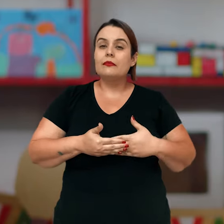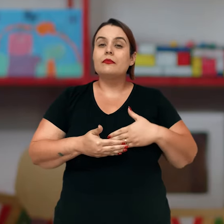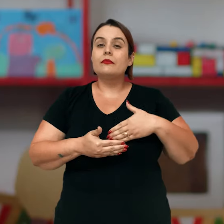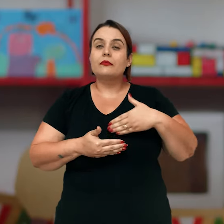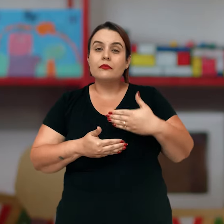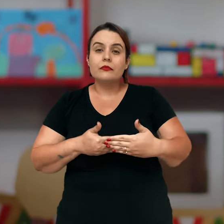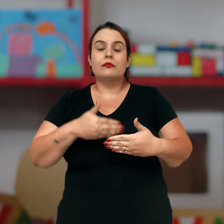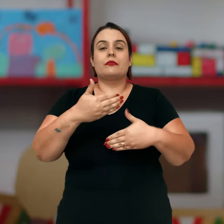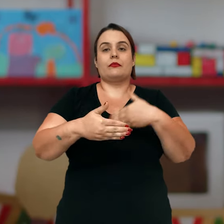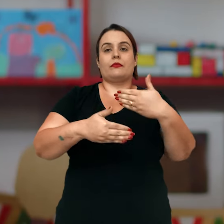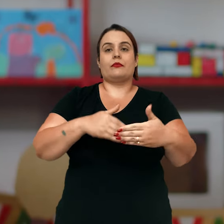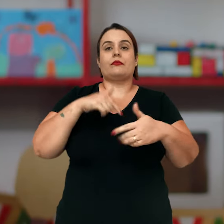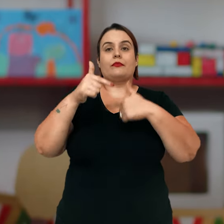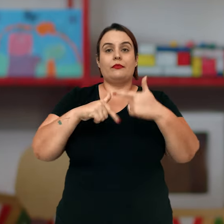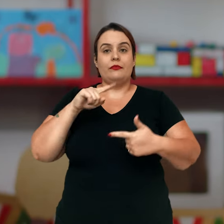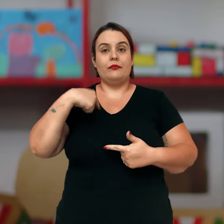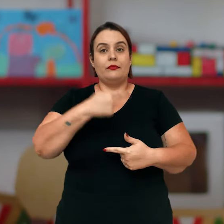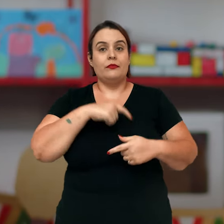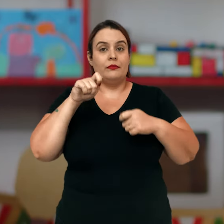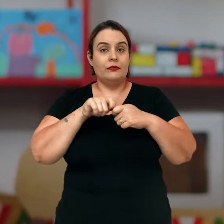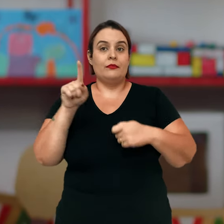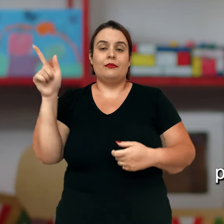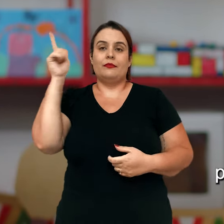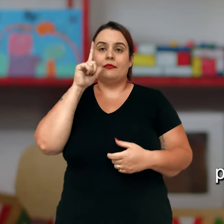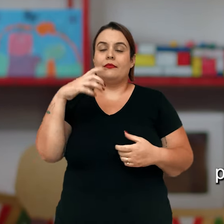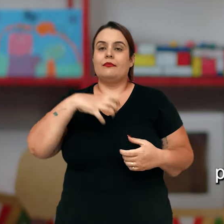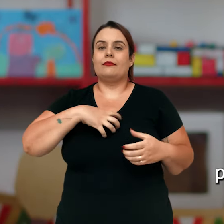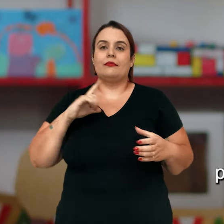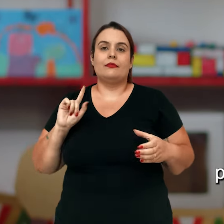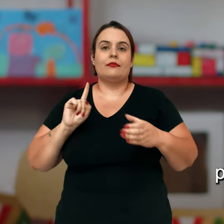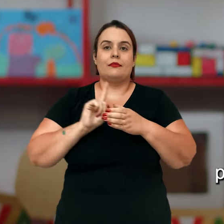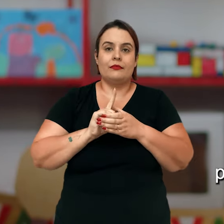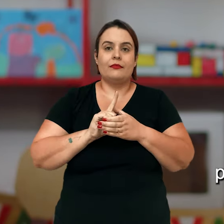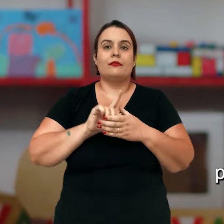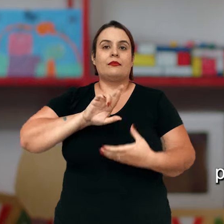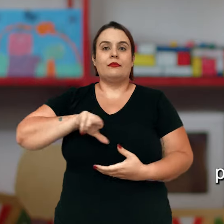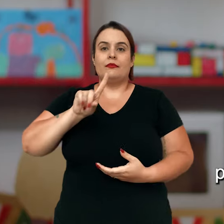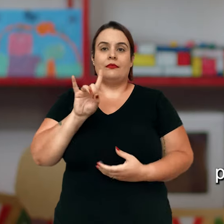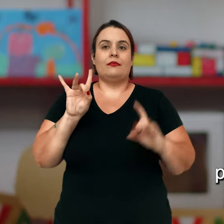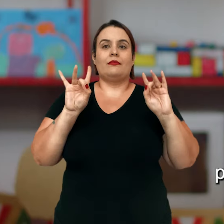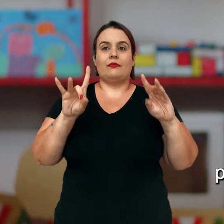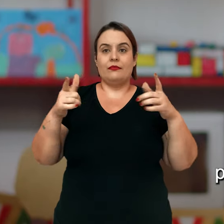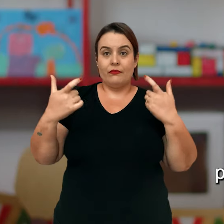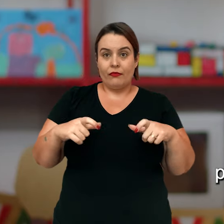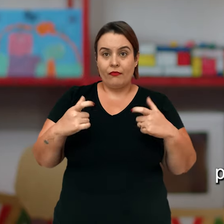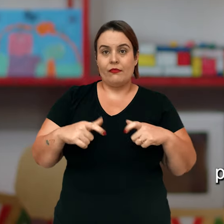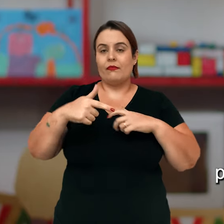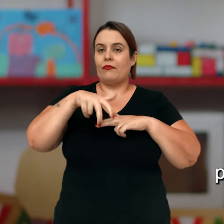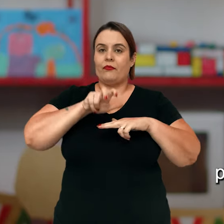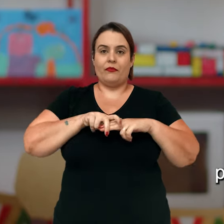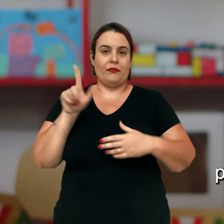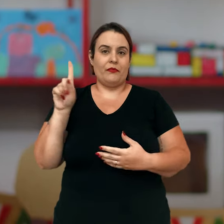E aos poucos, no trabalho que a gente fez, dele se sentir pertencente, não só à cadeira que ele